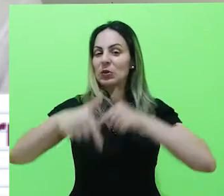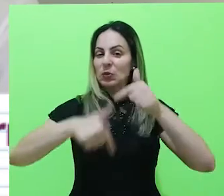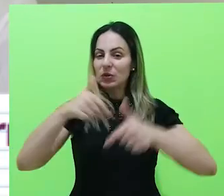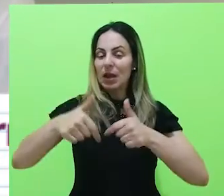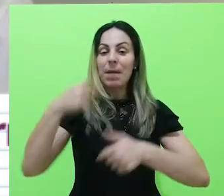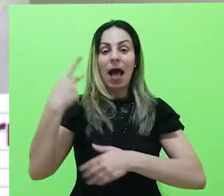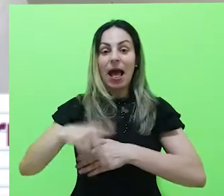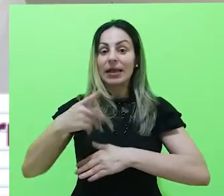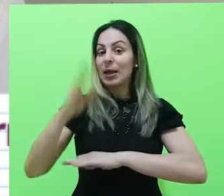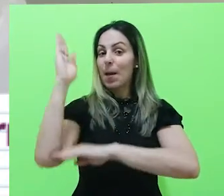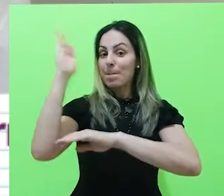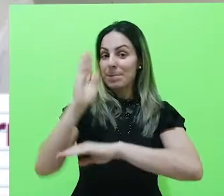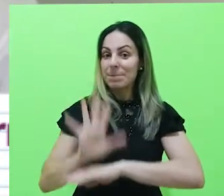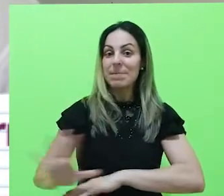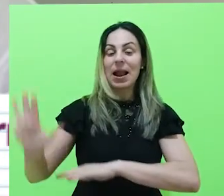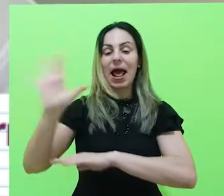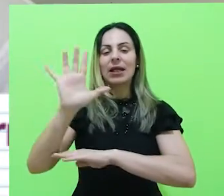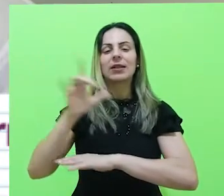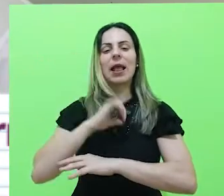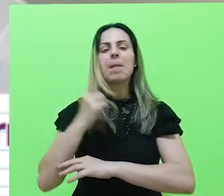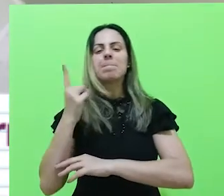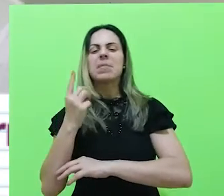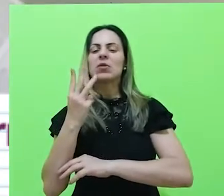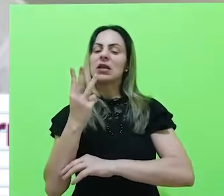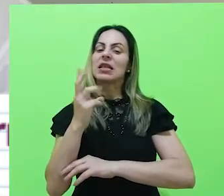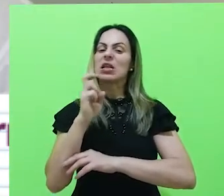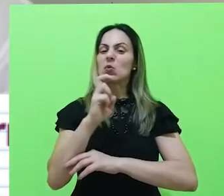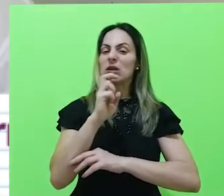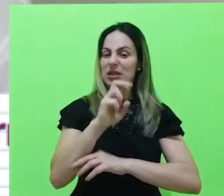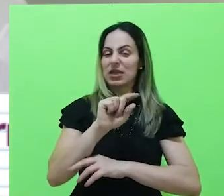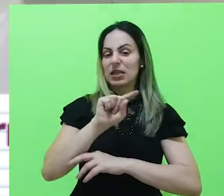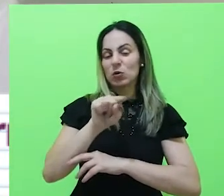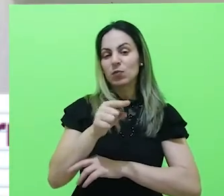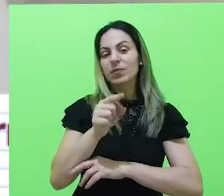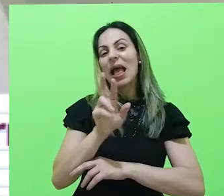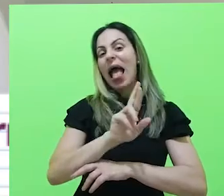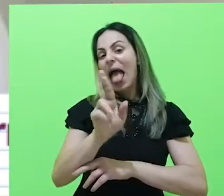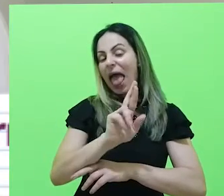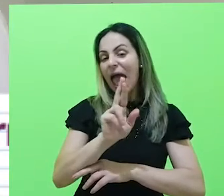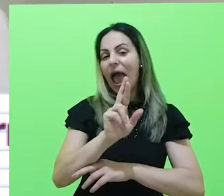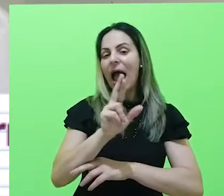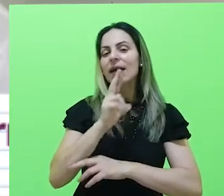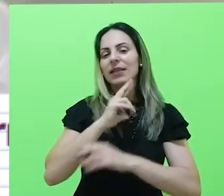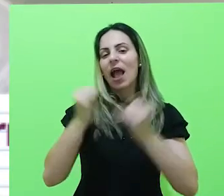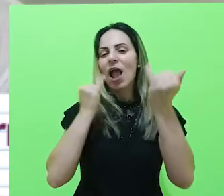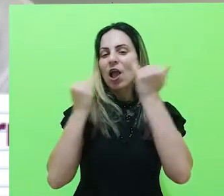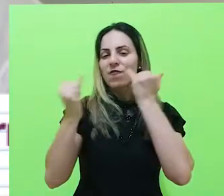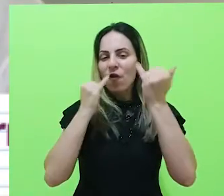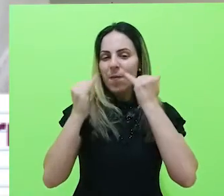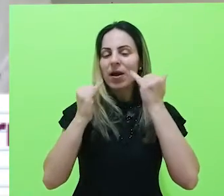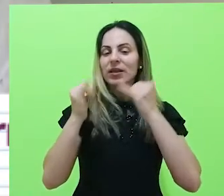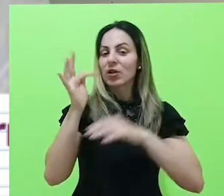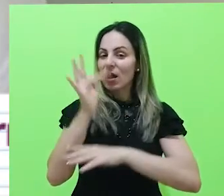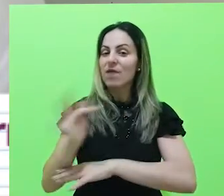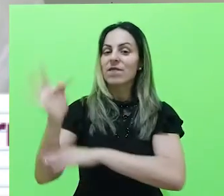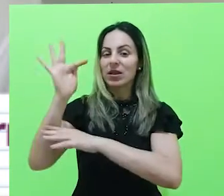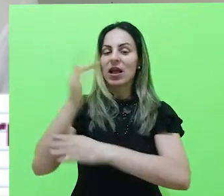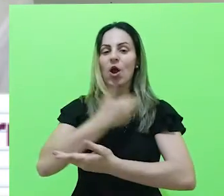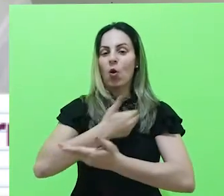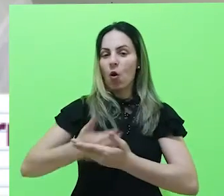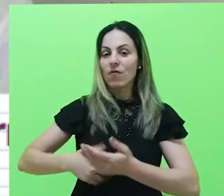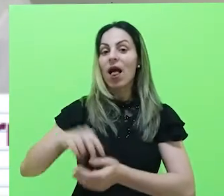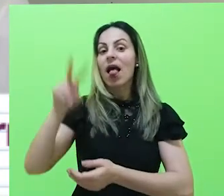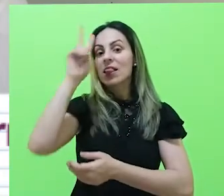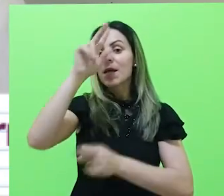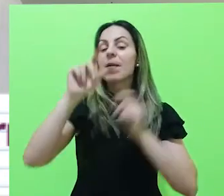trabalho brasileiro, ele ganha em torno de R$1.355, de acordo com os dados do governo federal, né? Vale lembrar que